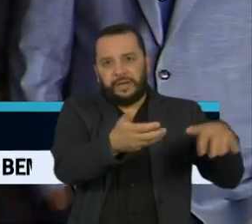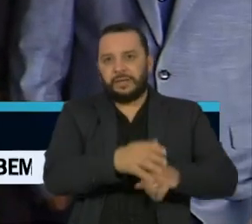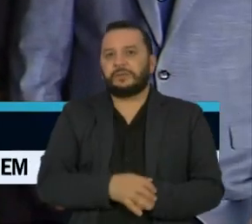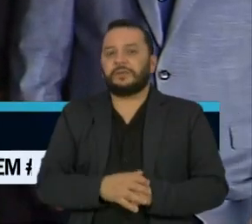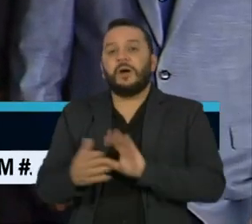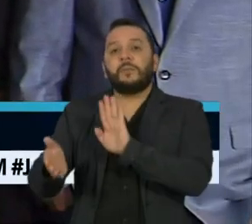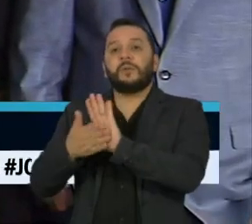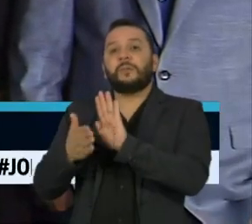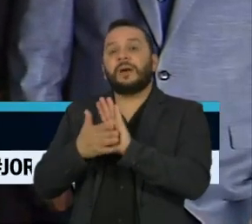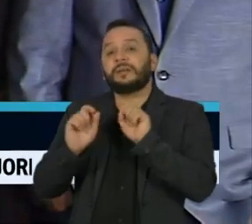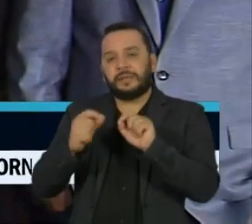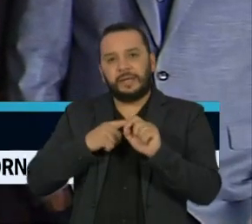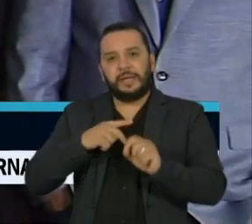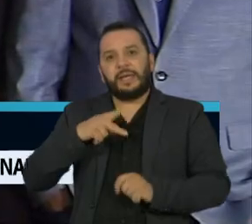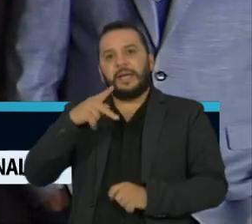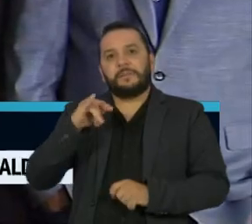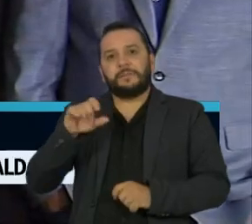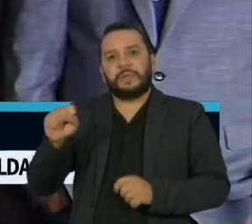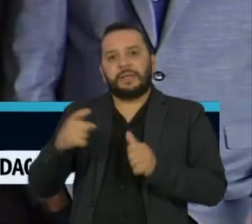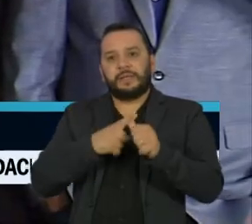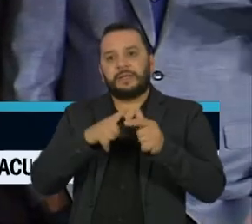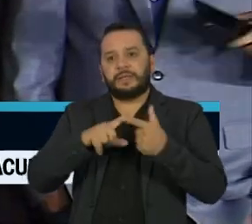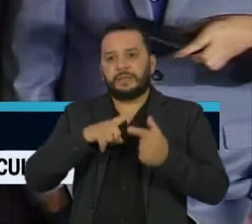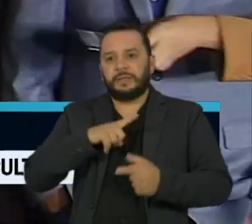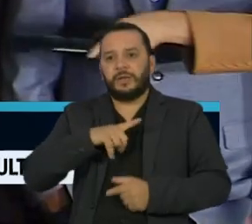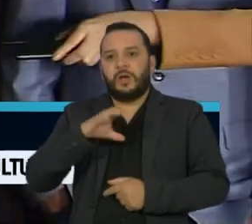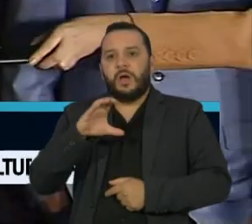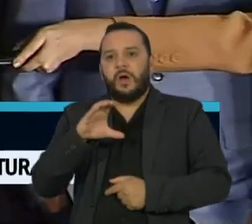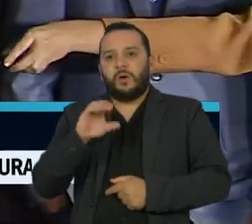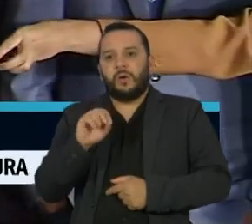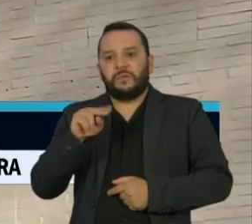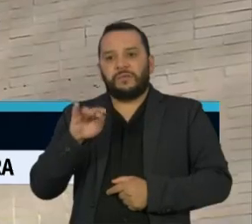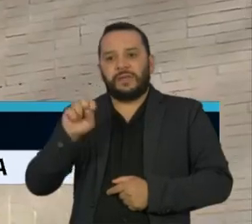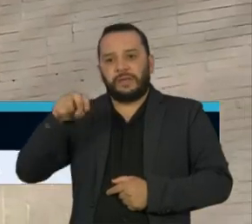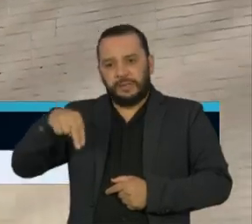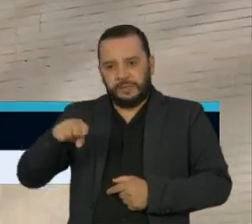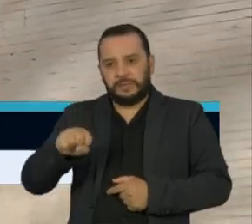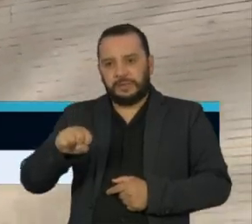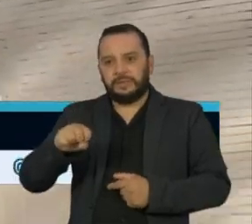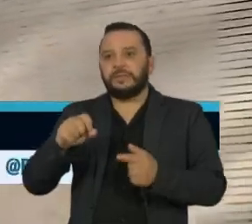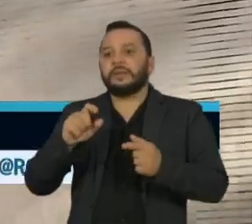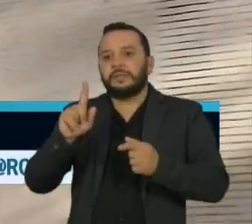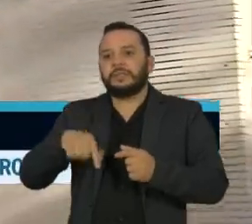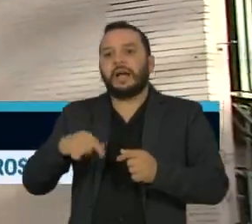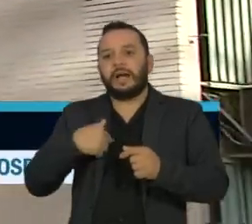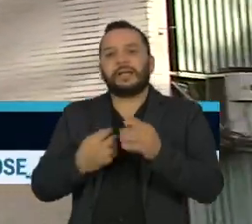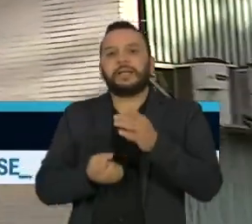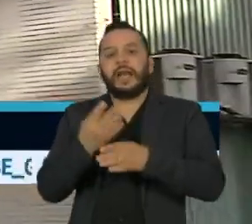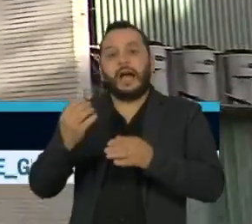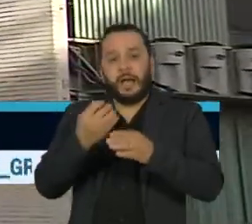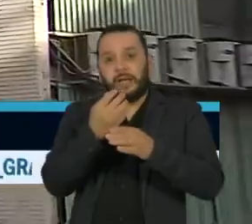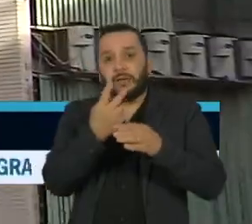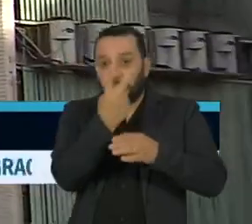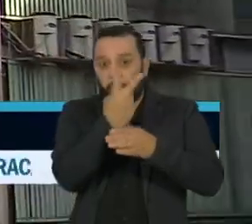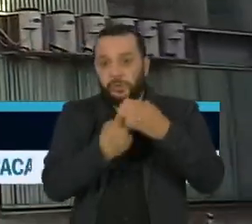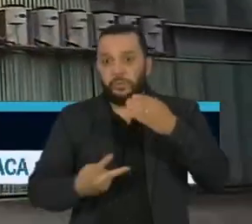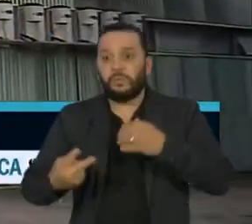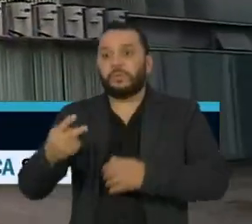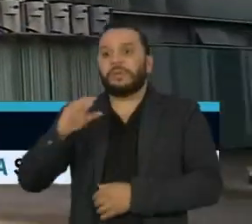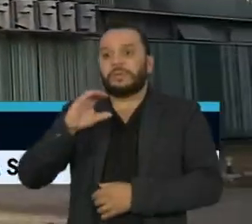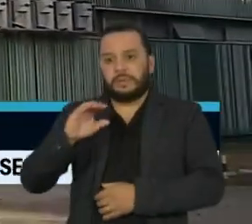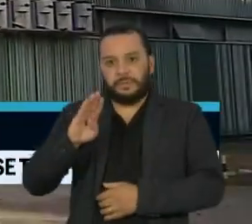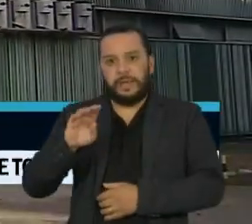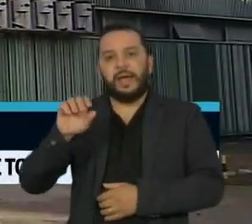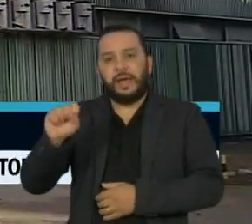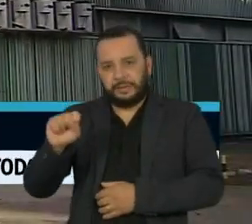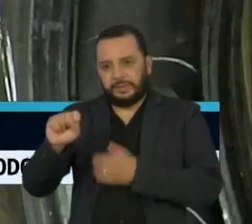proposta prevê unificar pis e cofins sobre uma única sigla cbs contribuição social sobre operações com bens